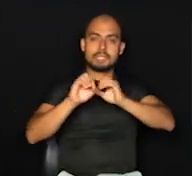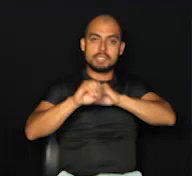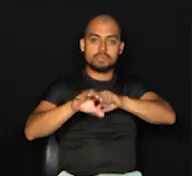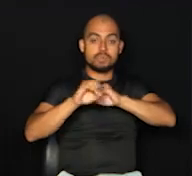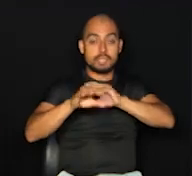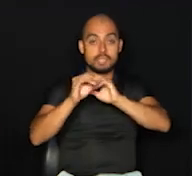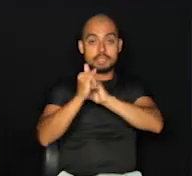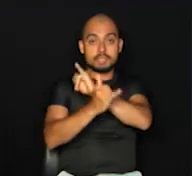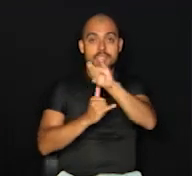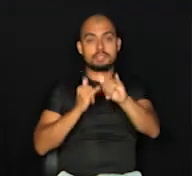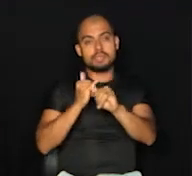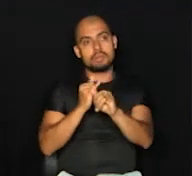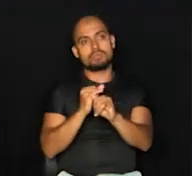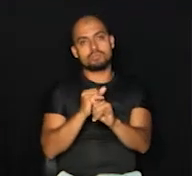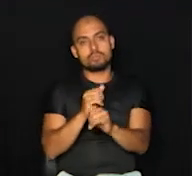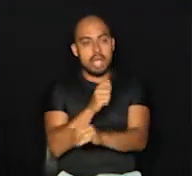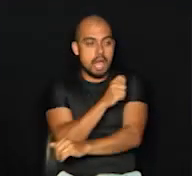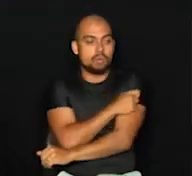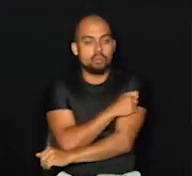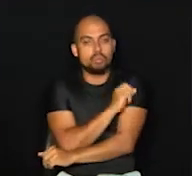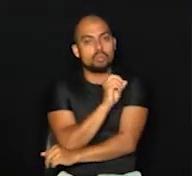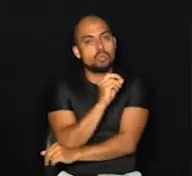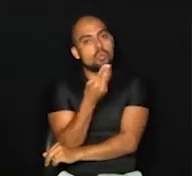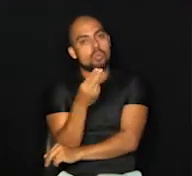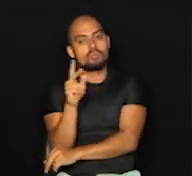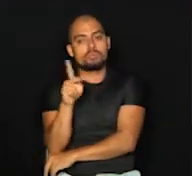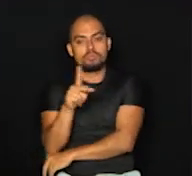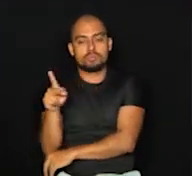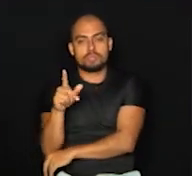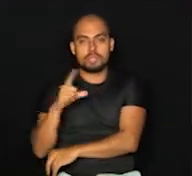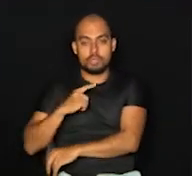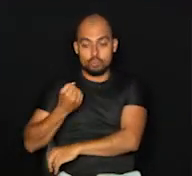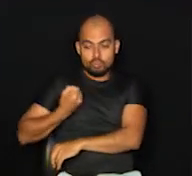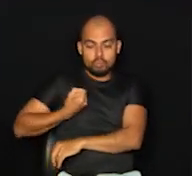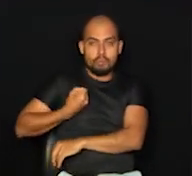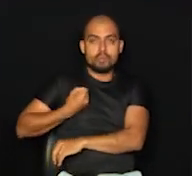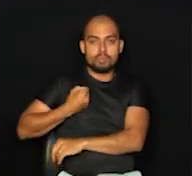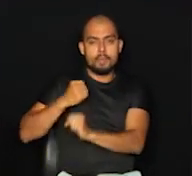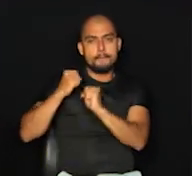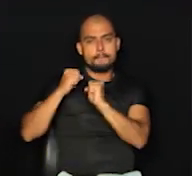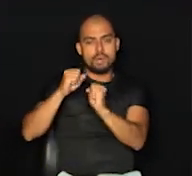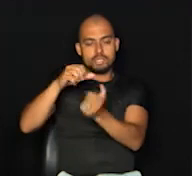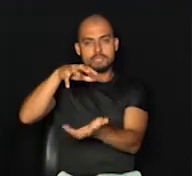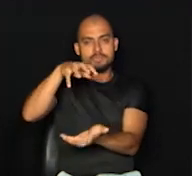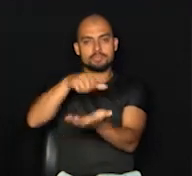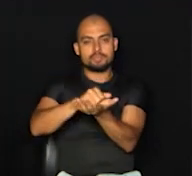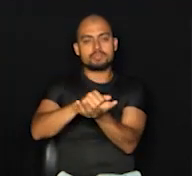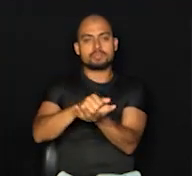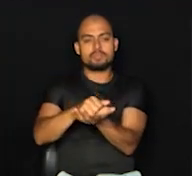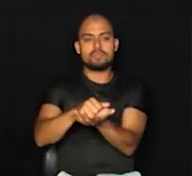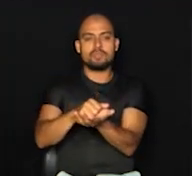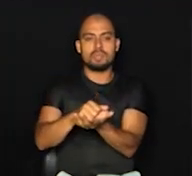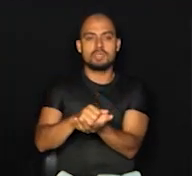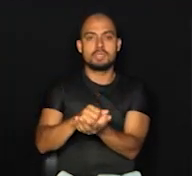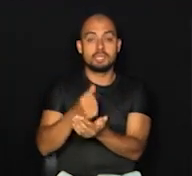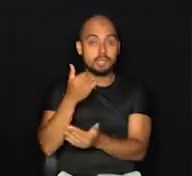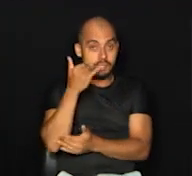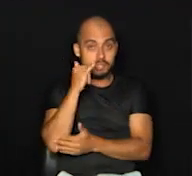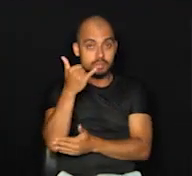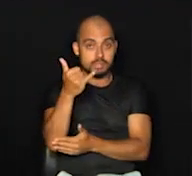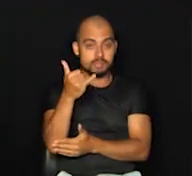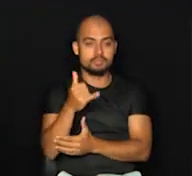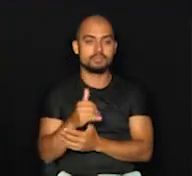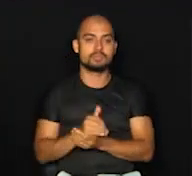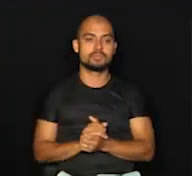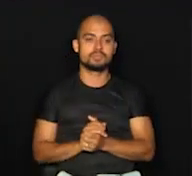Digital, que ou o aluno ou o professor, com seu registro na rede, podem baixar diretamente no seu celular.